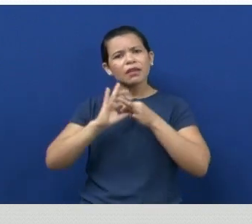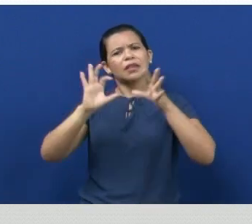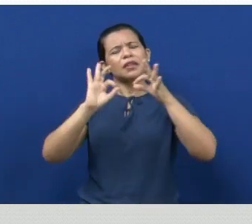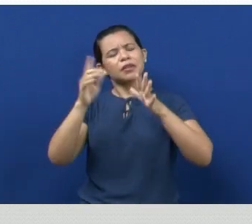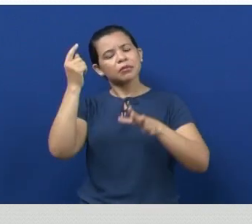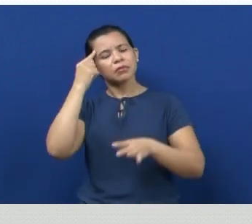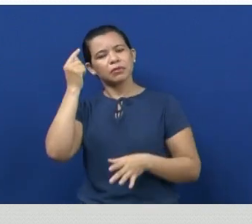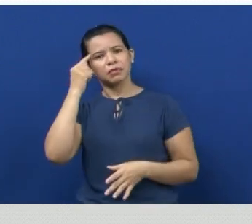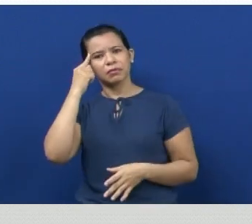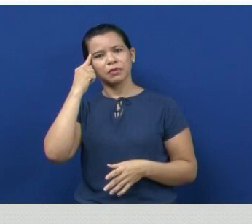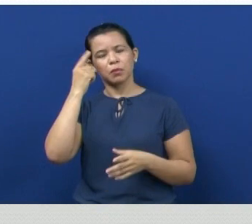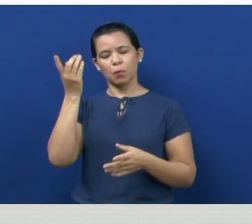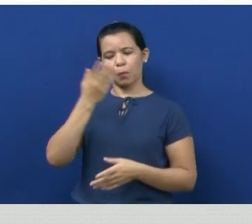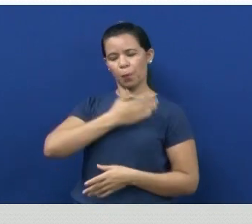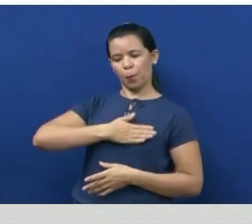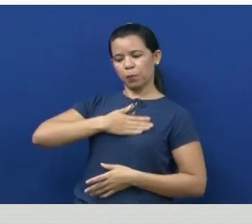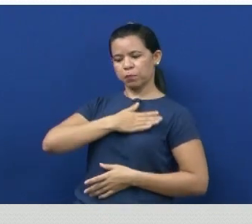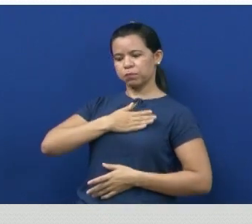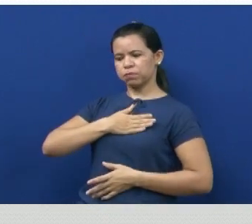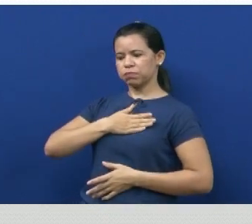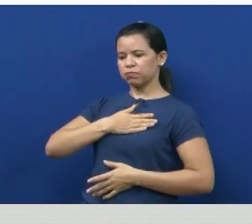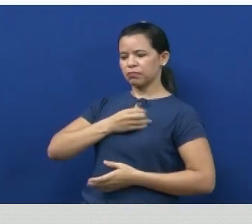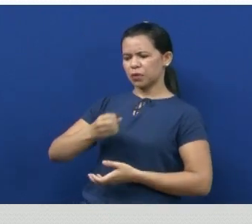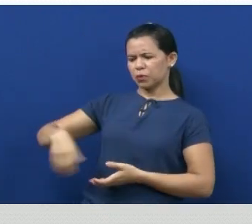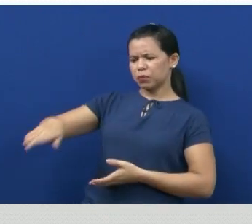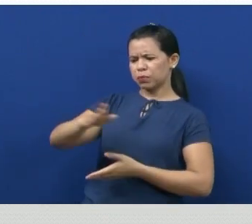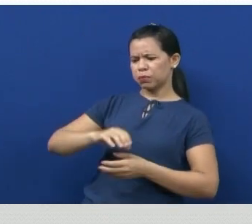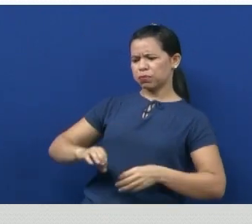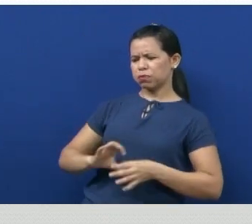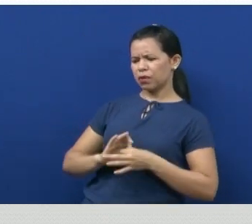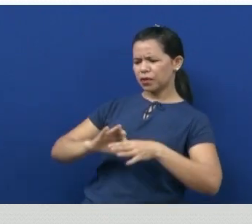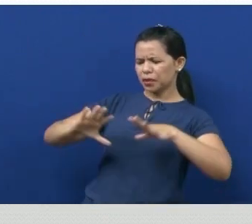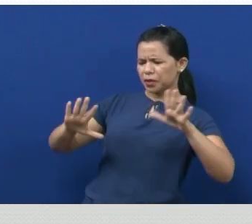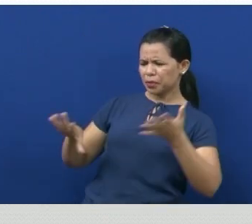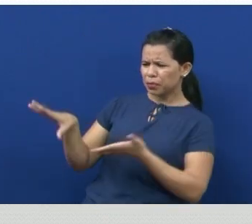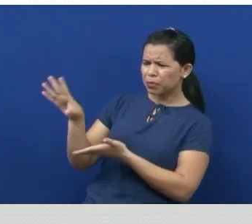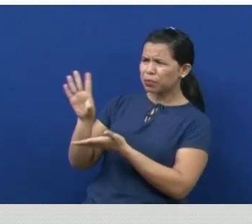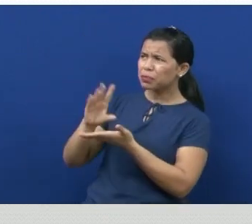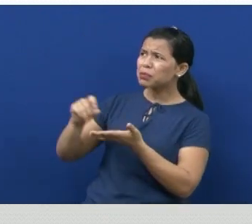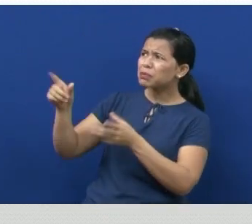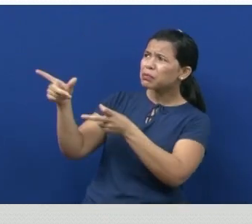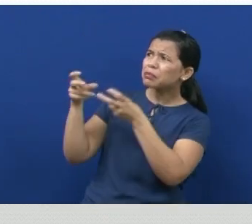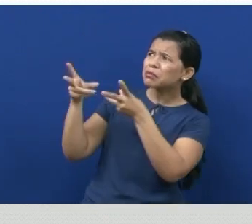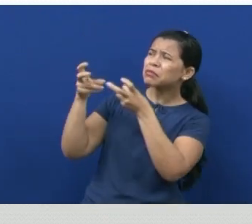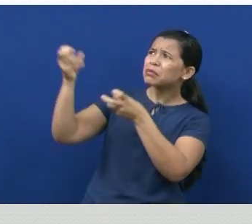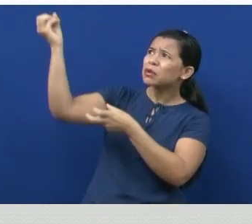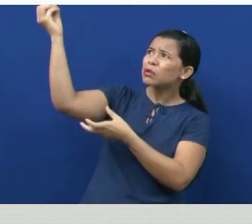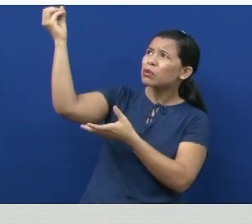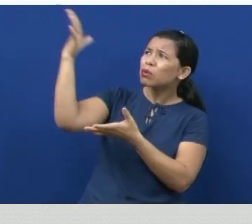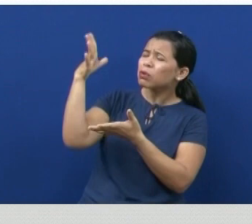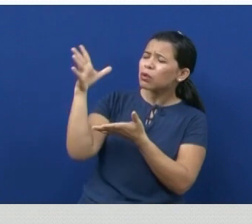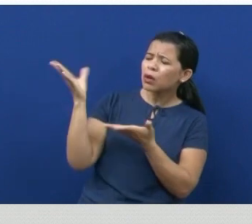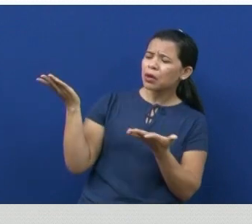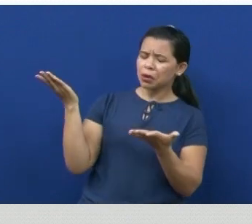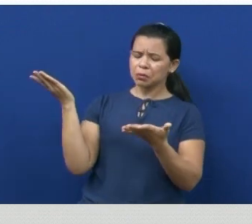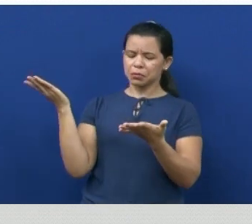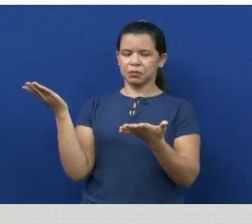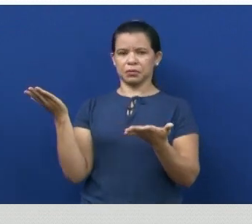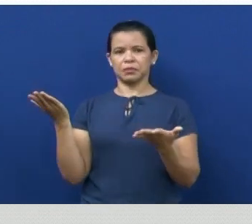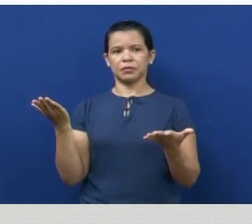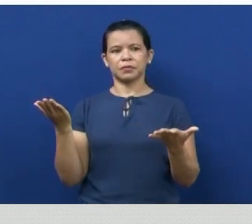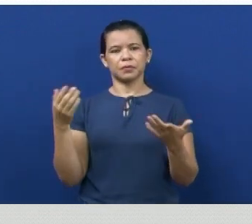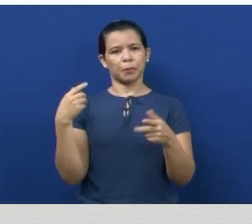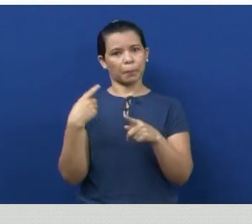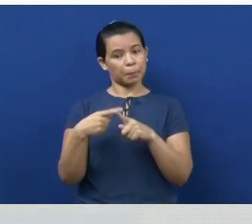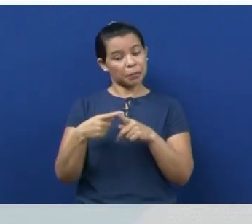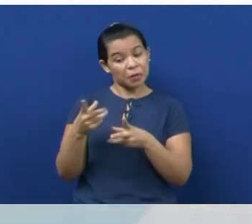poder acompanhar a incidência de luz solar sobre os objetos e assim poder identificar que, dependendo